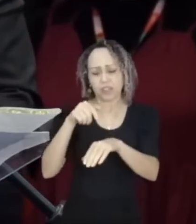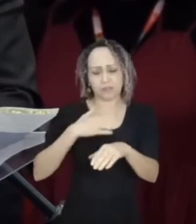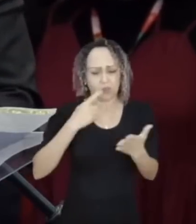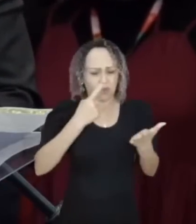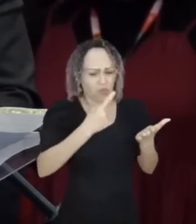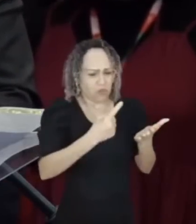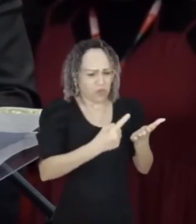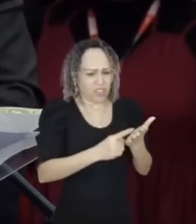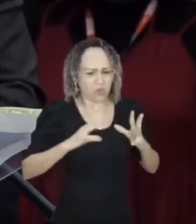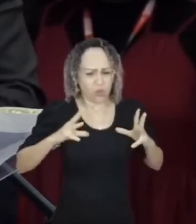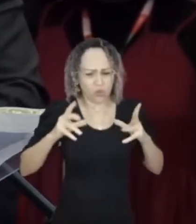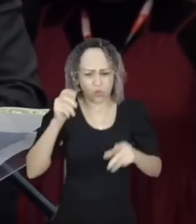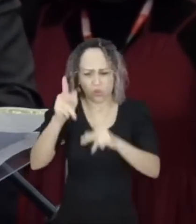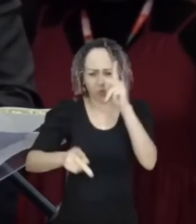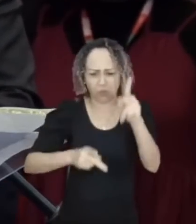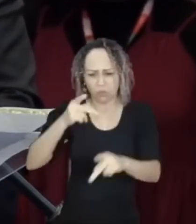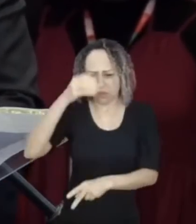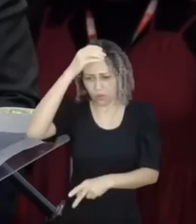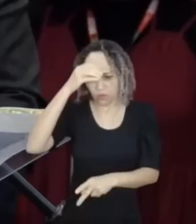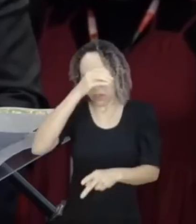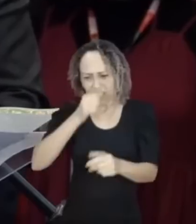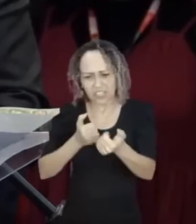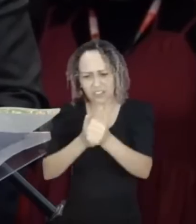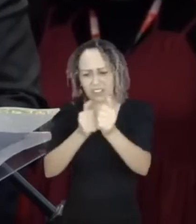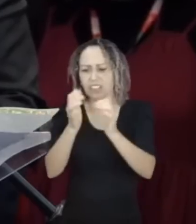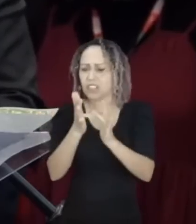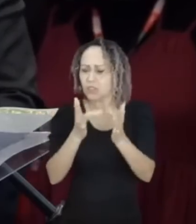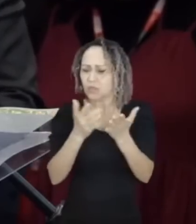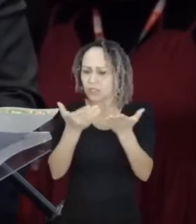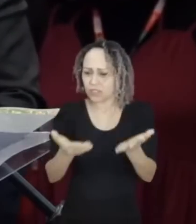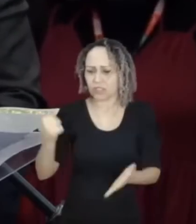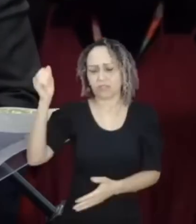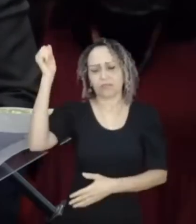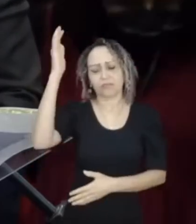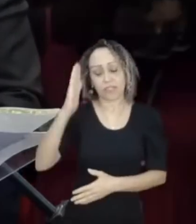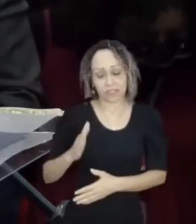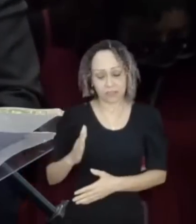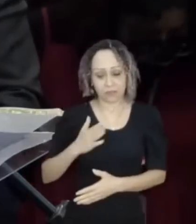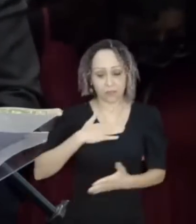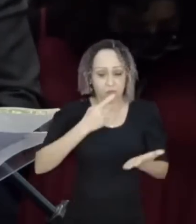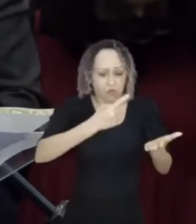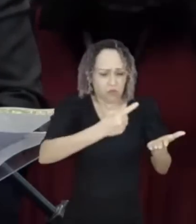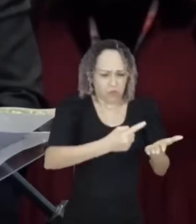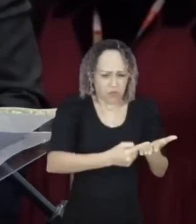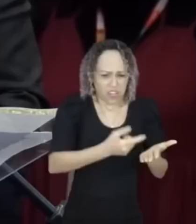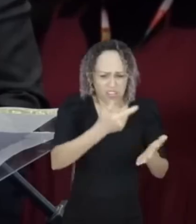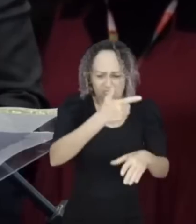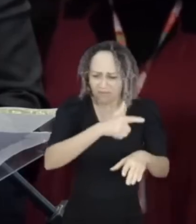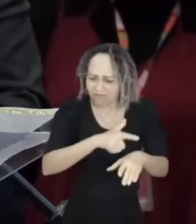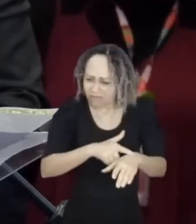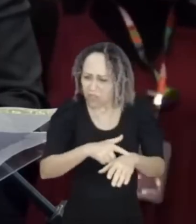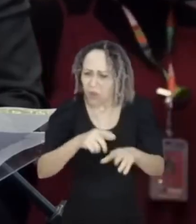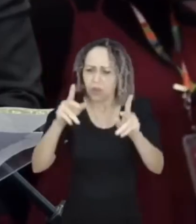país. Reitero meu compromisso, que é o mesmo de vocês: paz, união e fraternidade entre todos